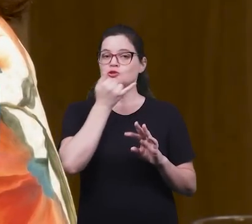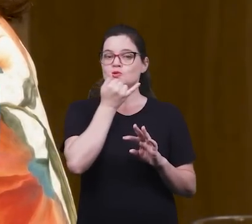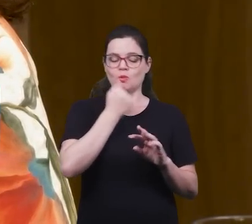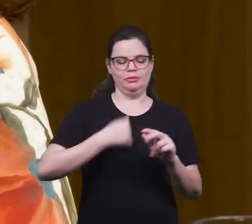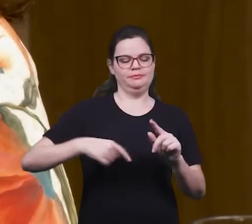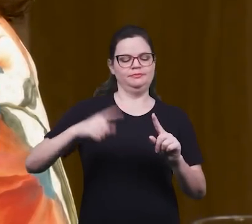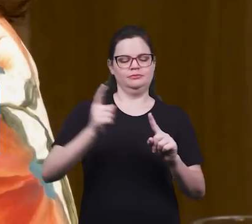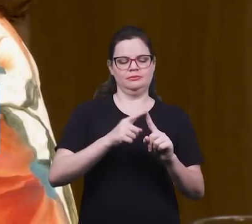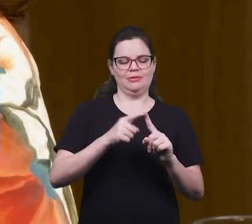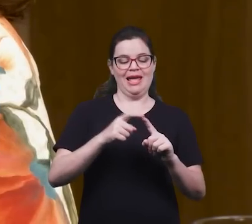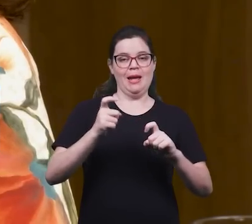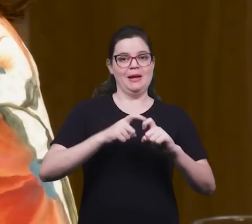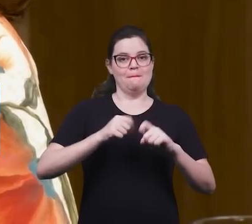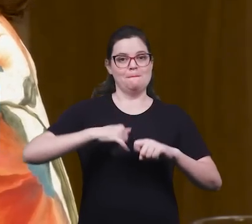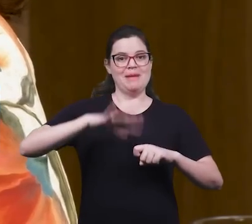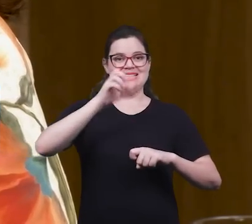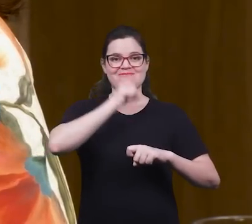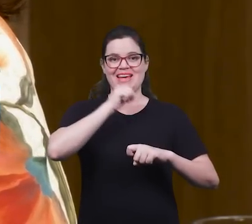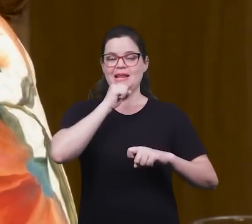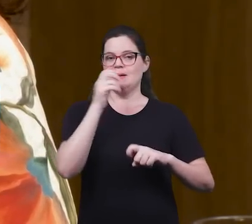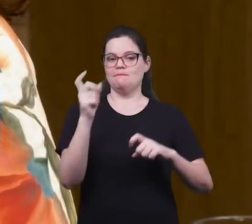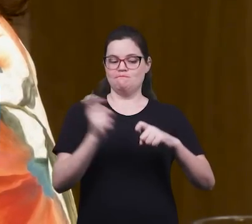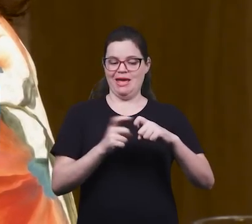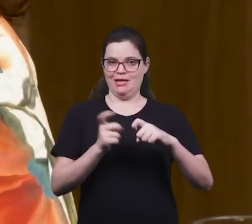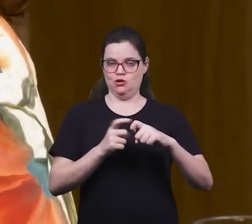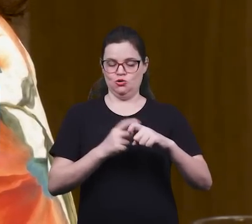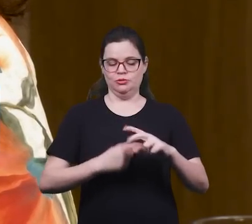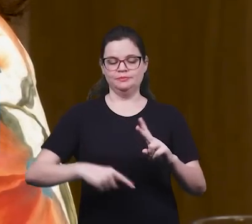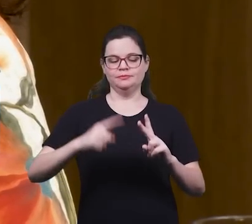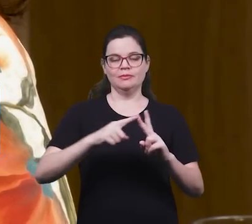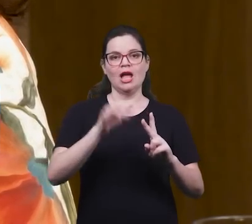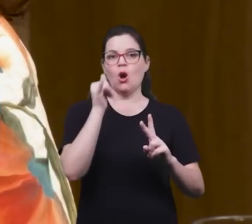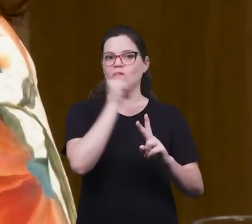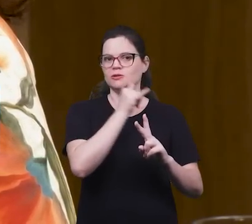tinha mais velha que fazia medicina, né? Aí ela dizia, faz medicina que é